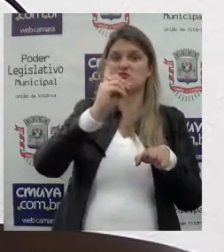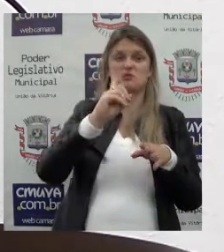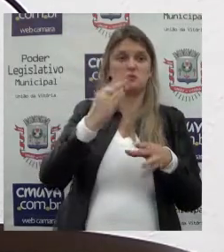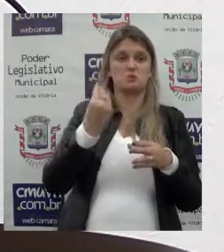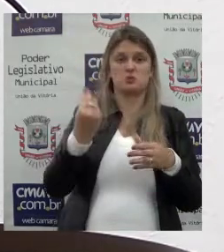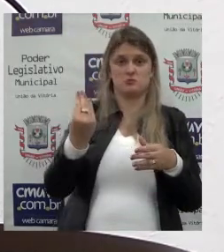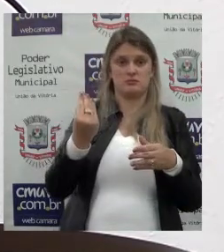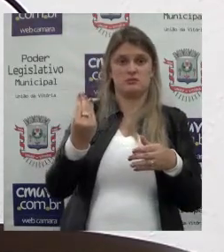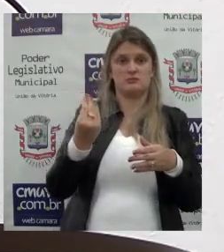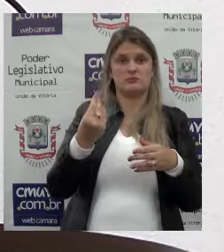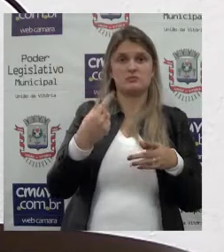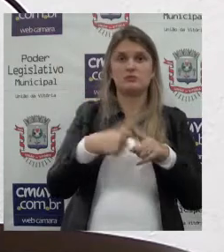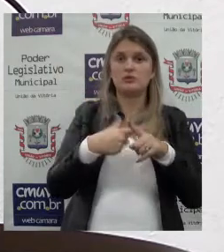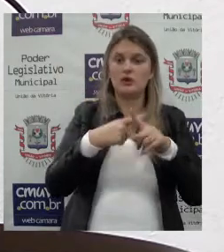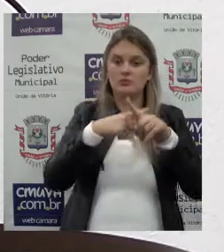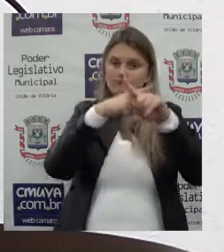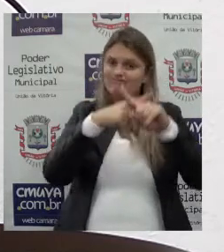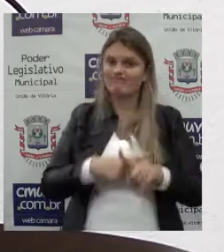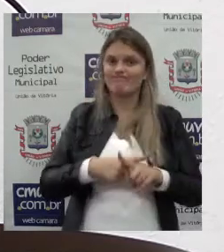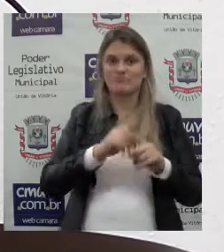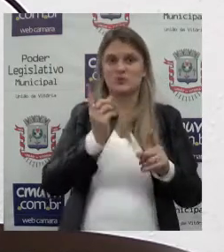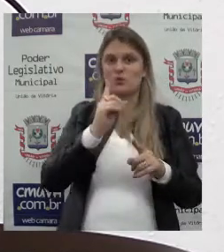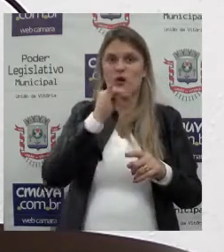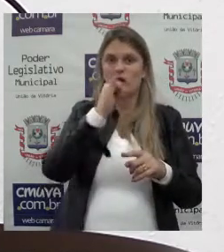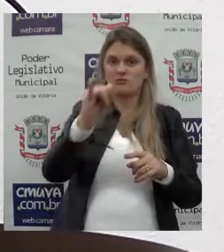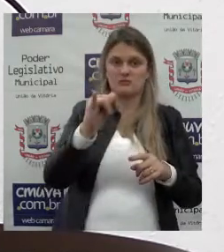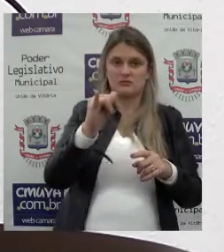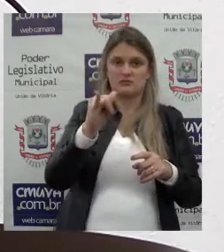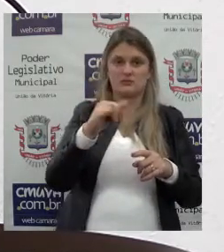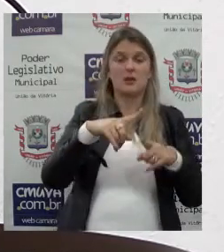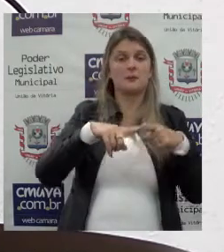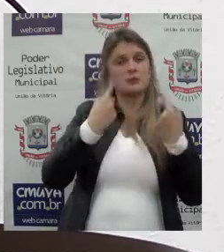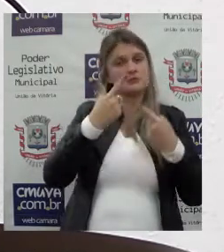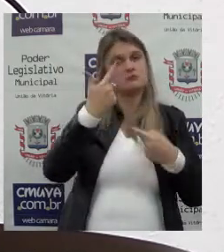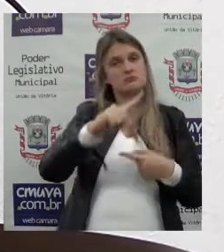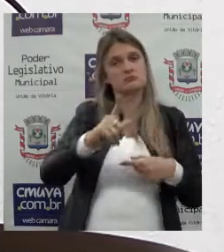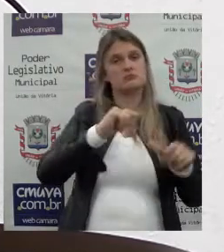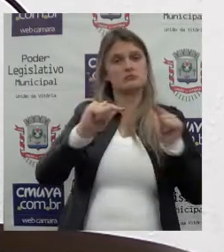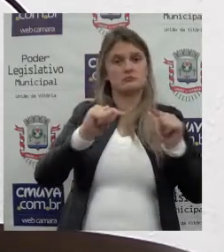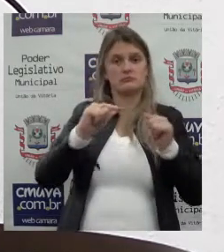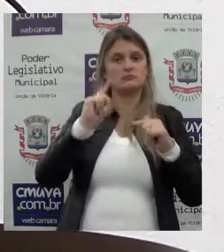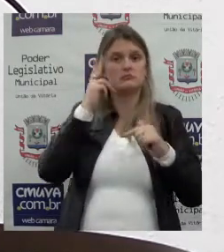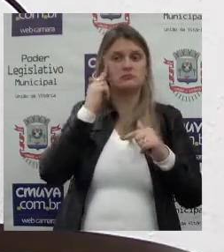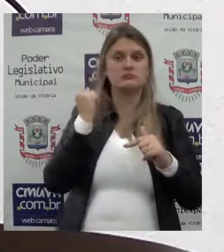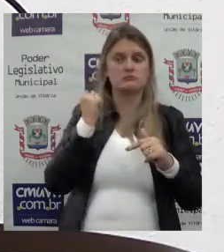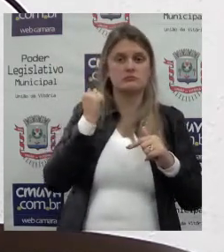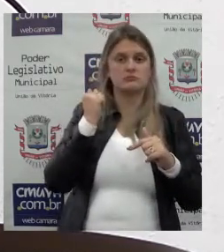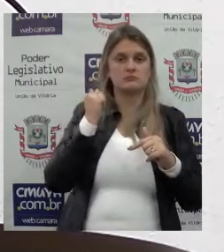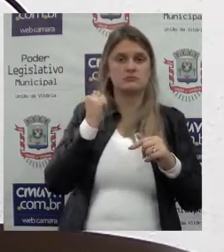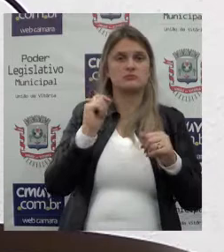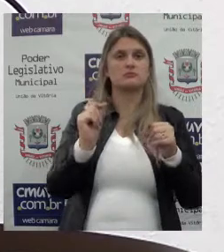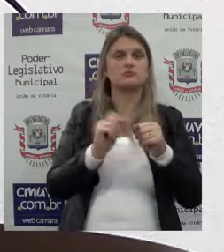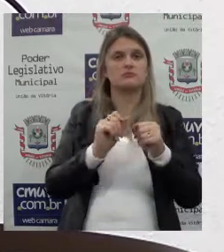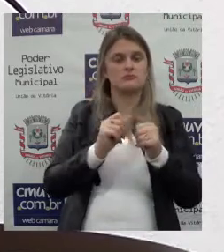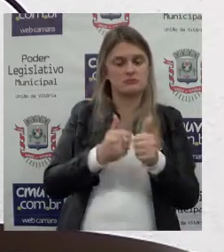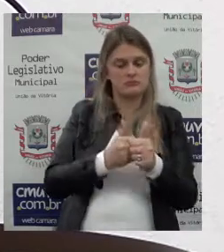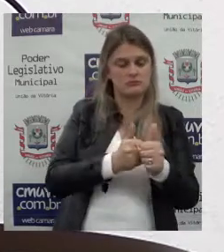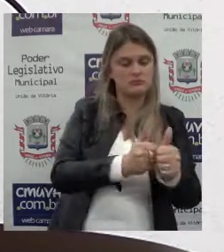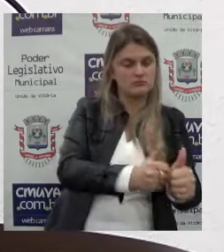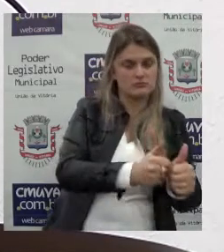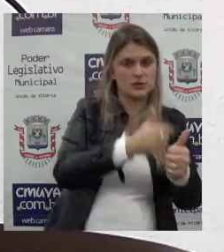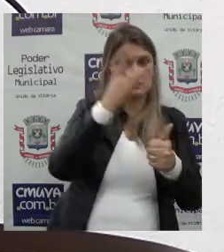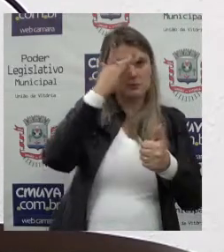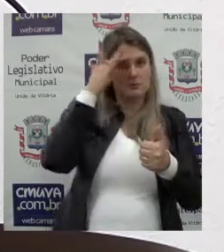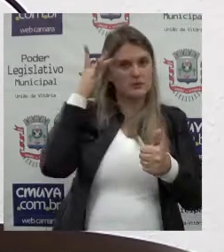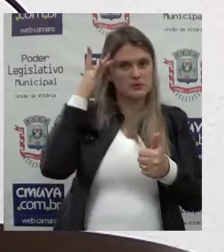o sucesso não é tão grande no combate à criminalidade, mas nós continuamos fazendo o nosso serviço. A